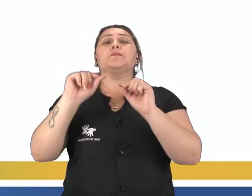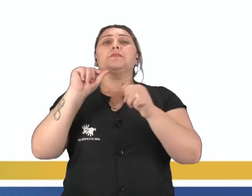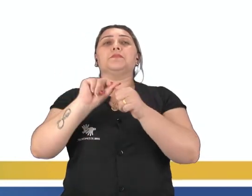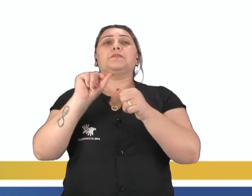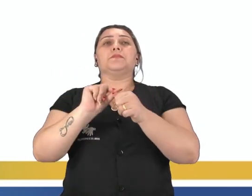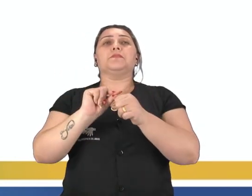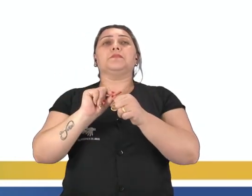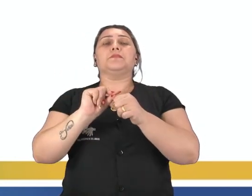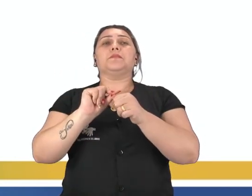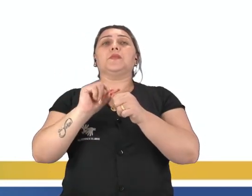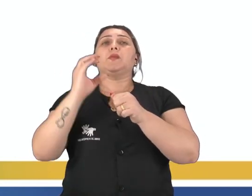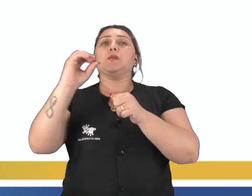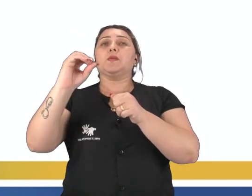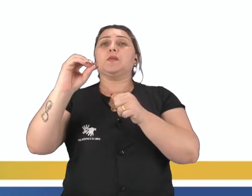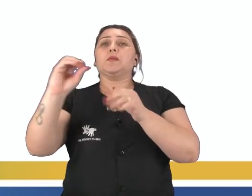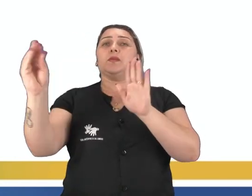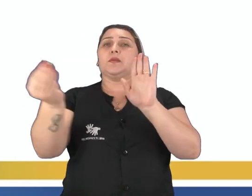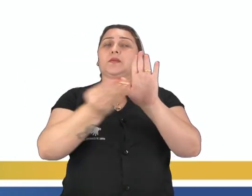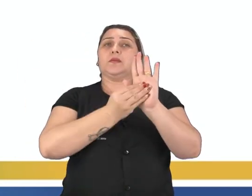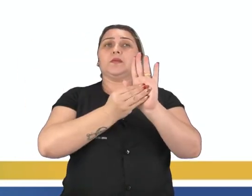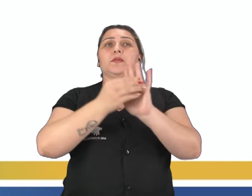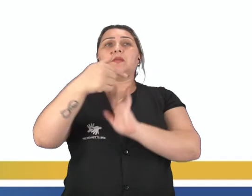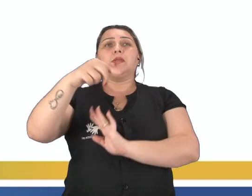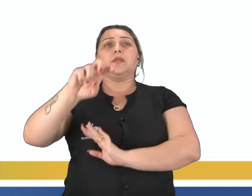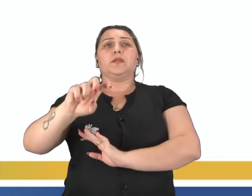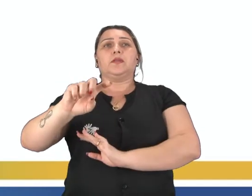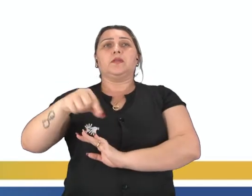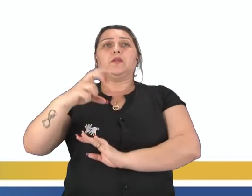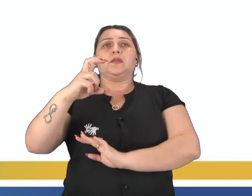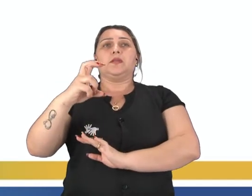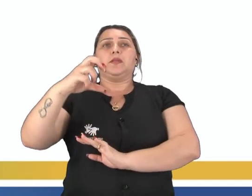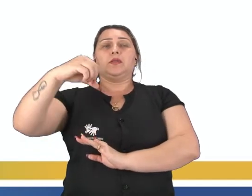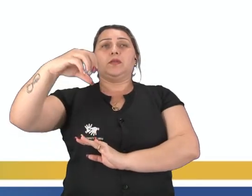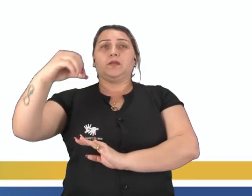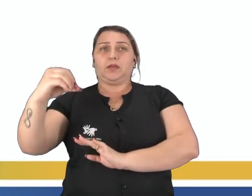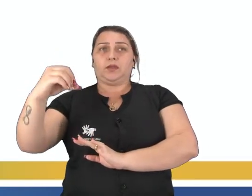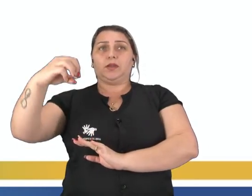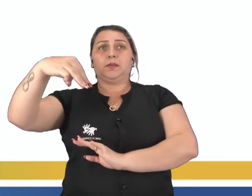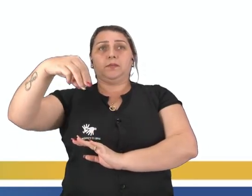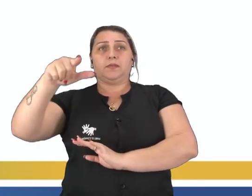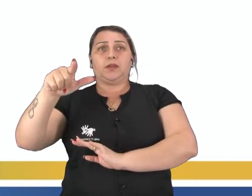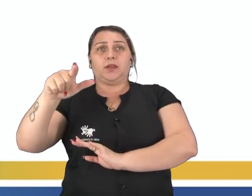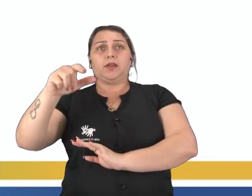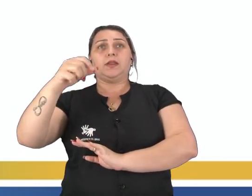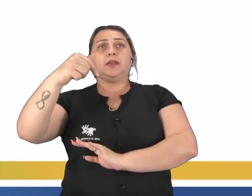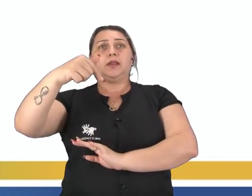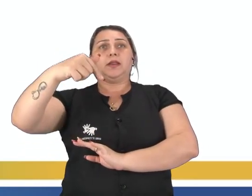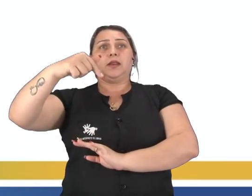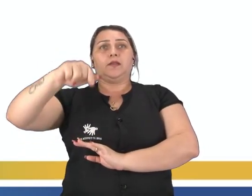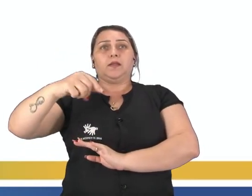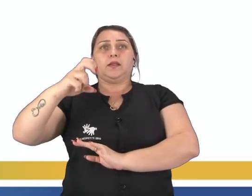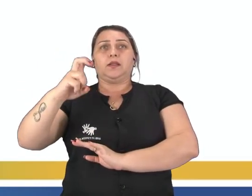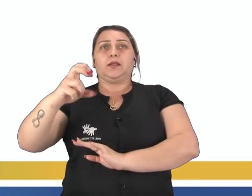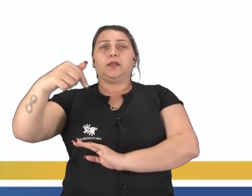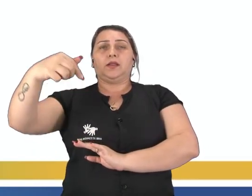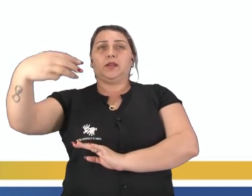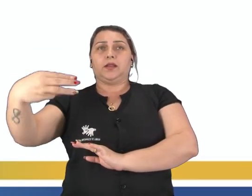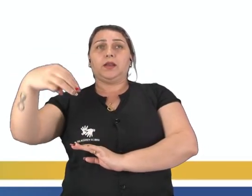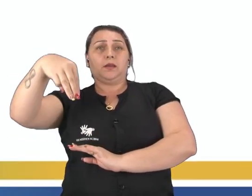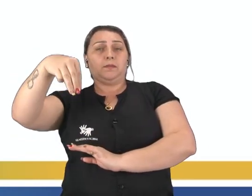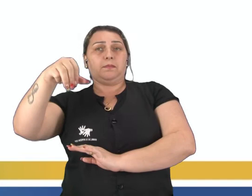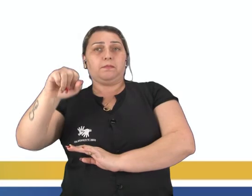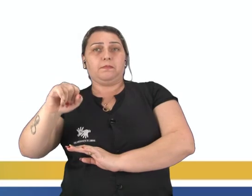fazer? Eu vou acrescentar um zero aí. E vai ficar 7,590 milésimos e 7,573